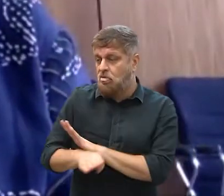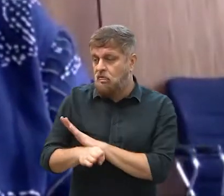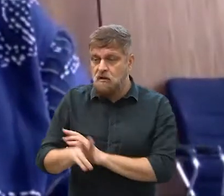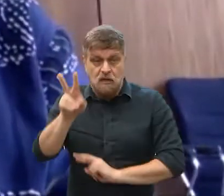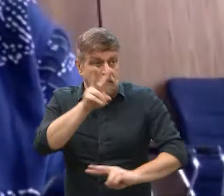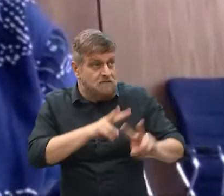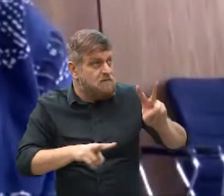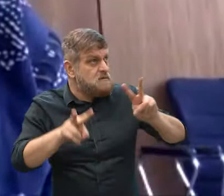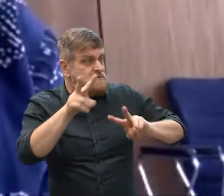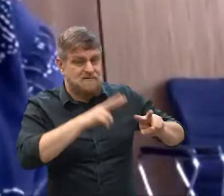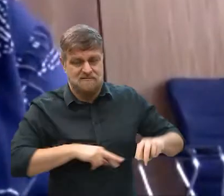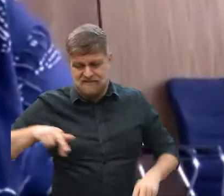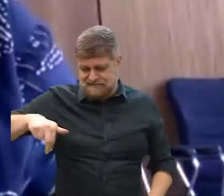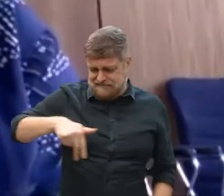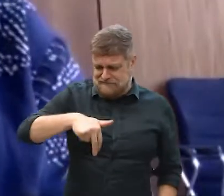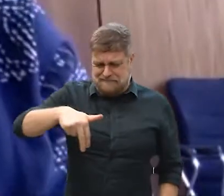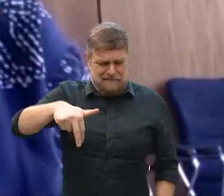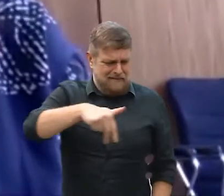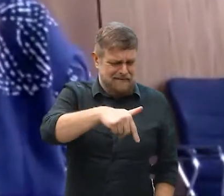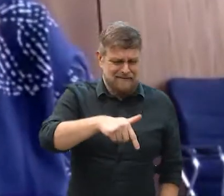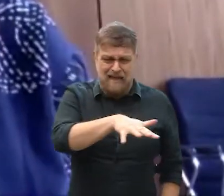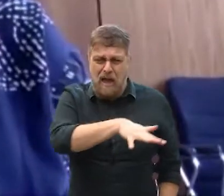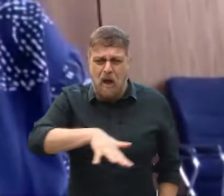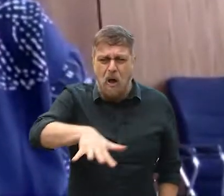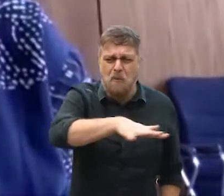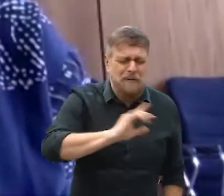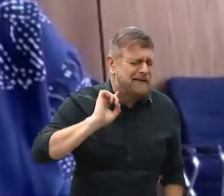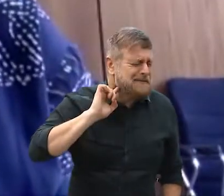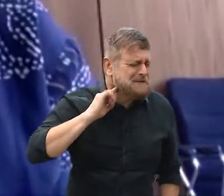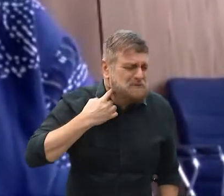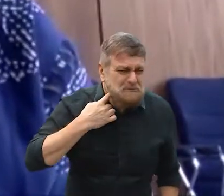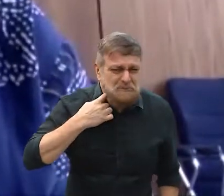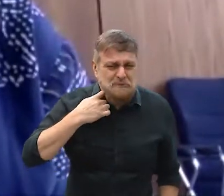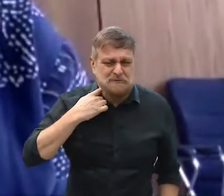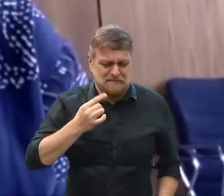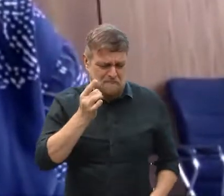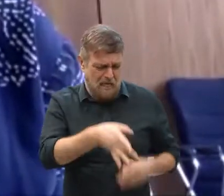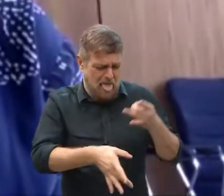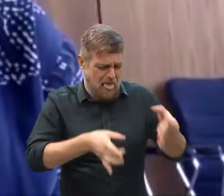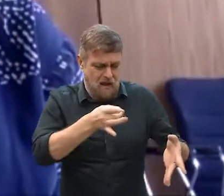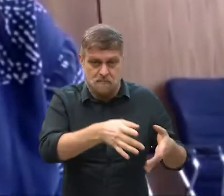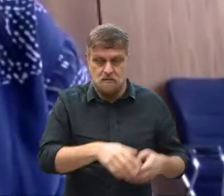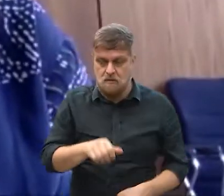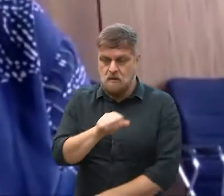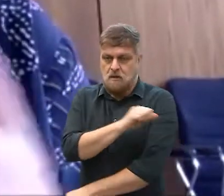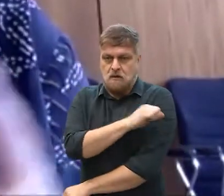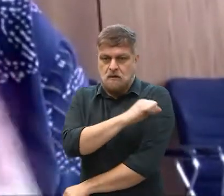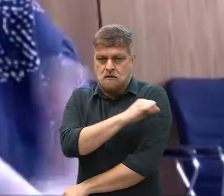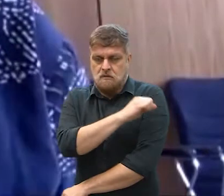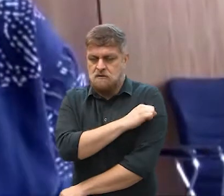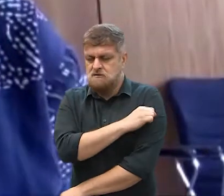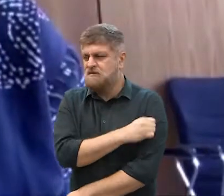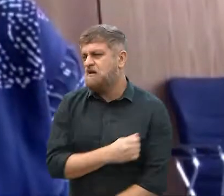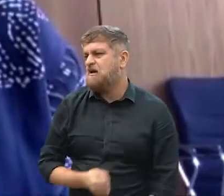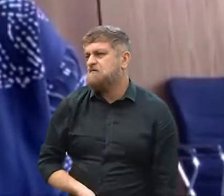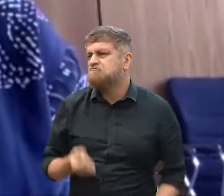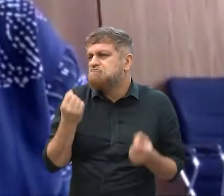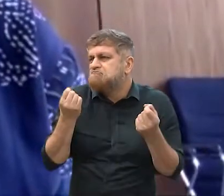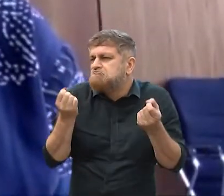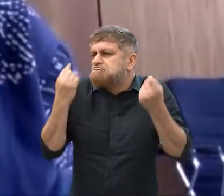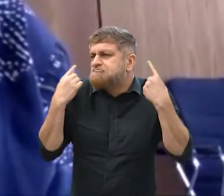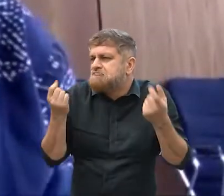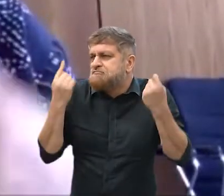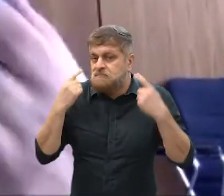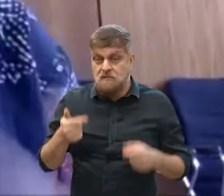estarem visualizando, de estarem passando por aquele lugar diariamente, eles começaram a não dar mais tanta importância.